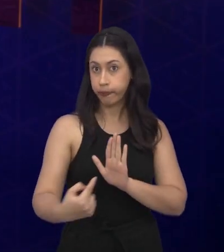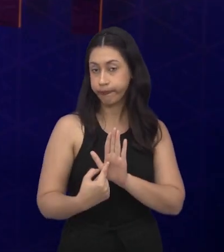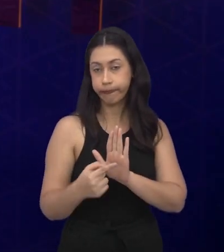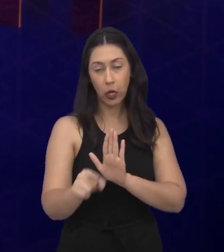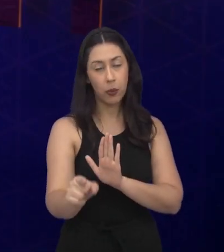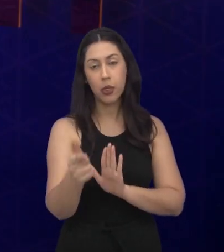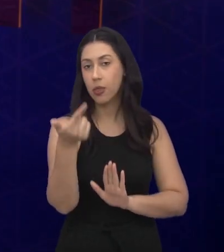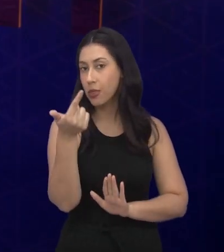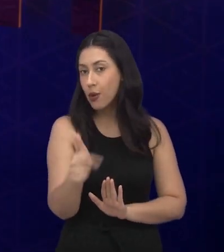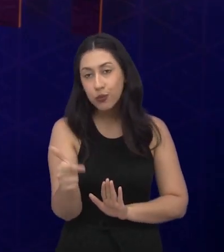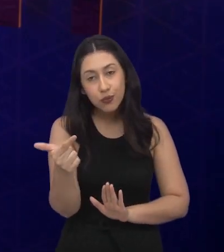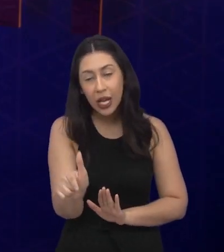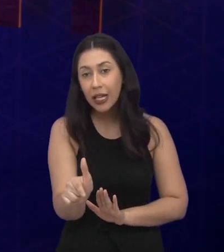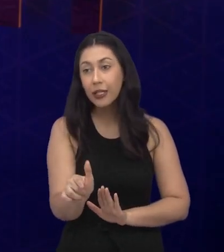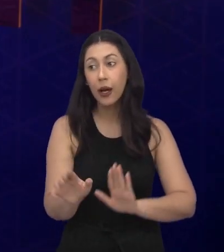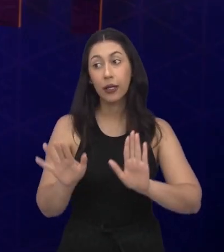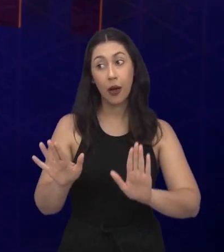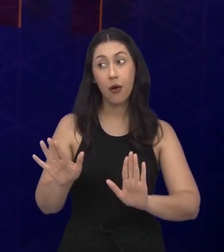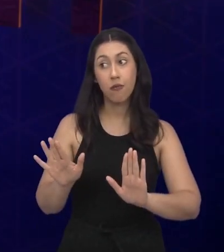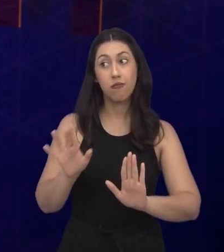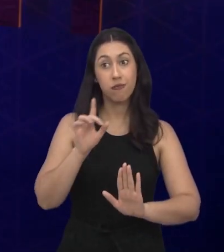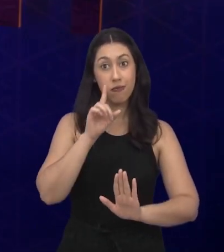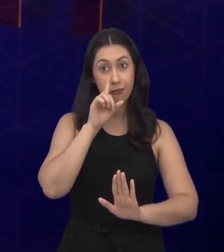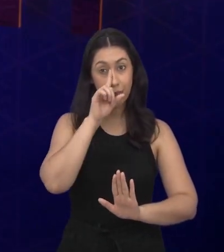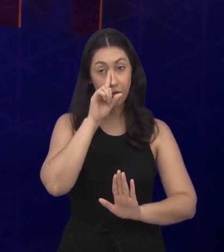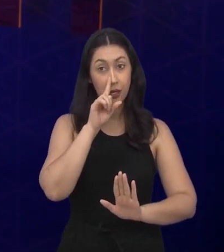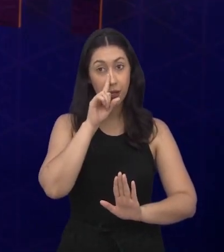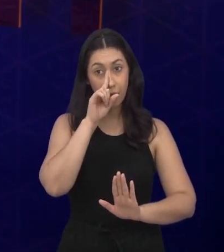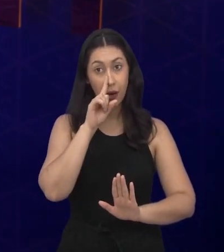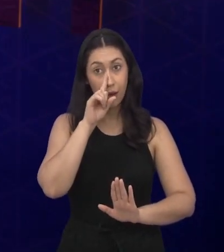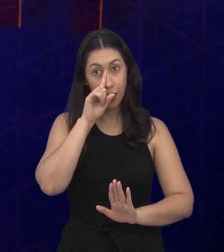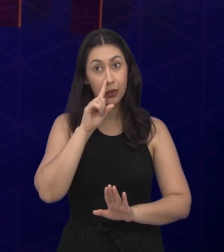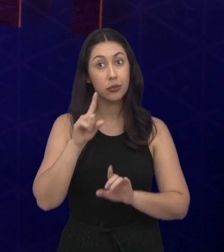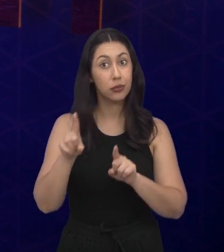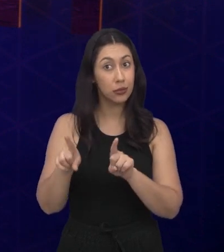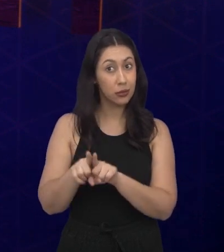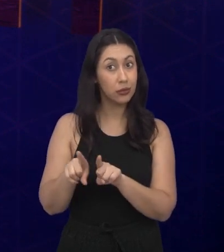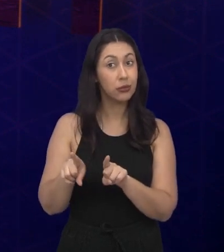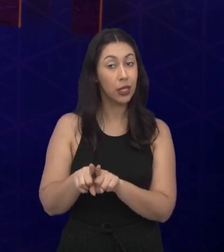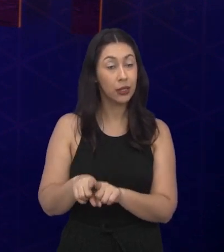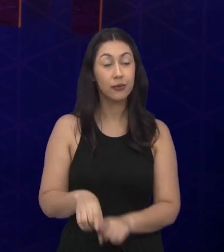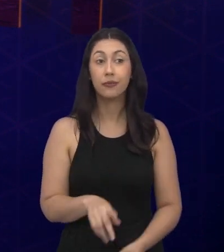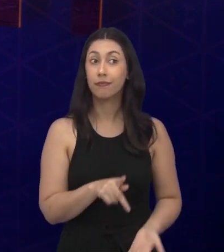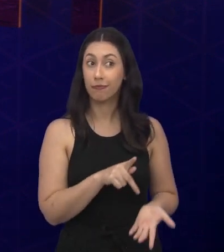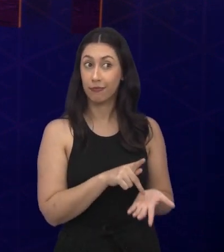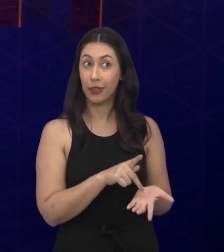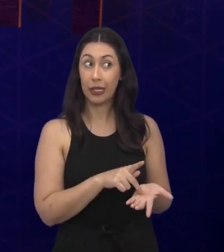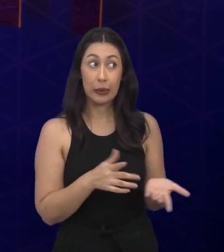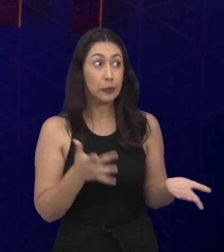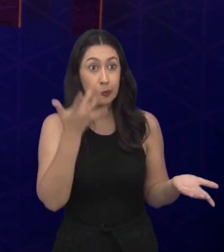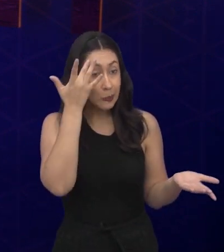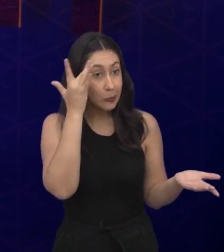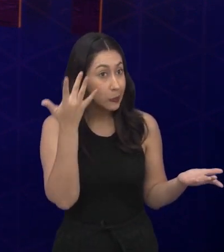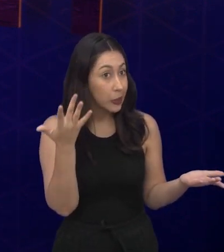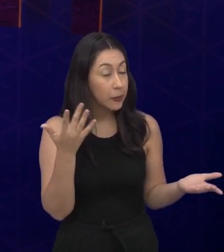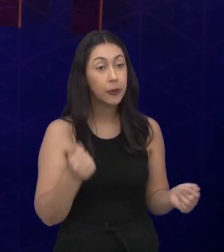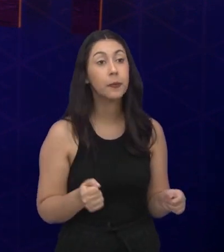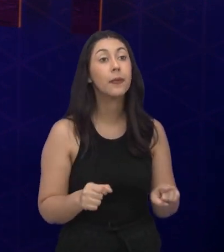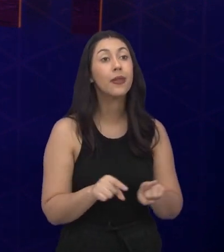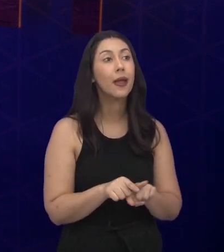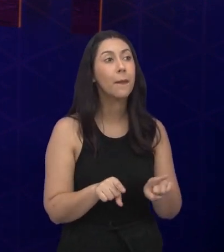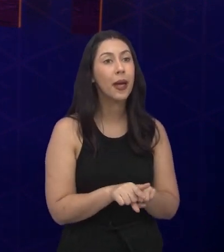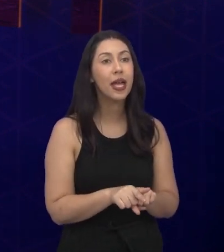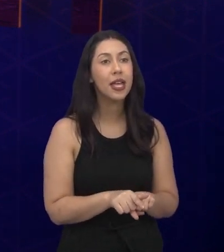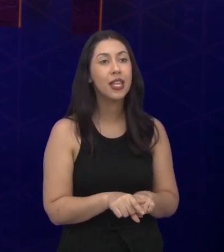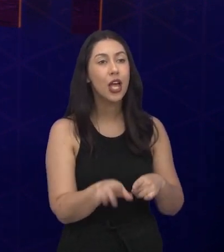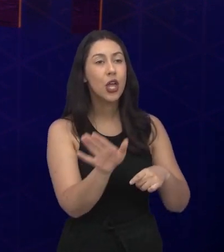aí, né? Então é um problema que pode vir a ocorrer também com o derretimento das calotas polares. Verdade, né? Vai saber.